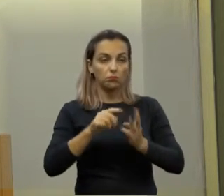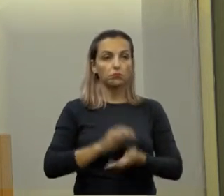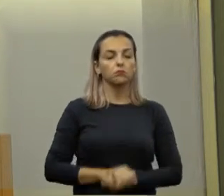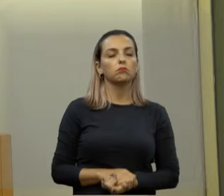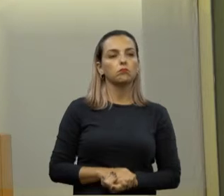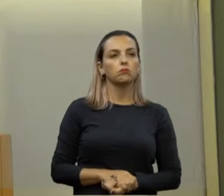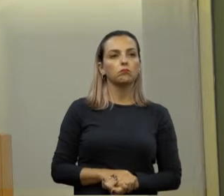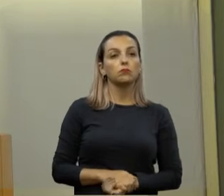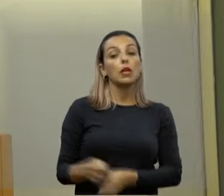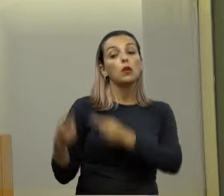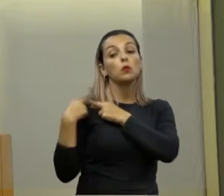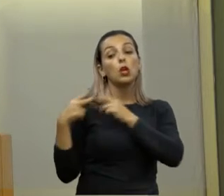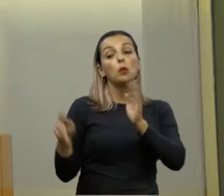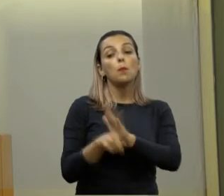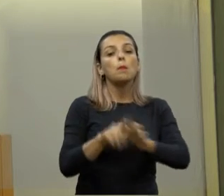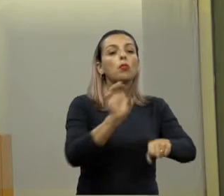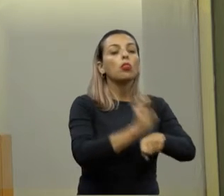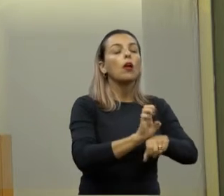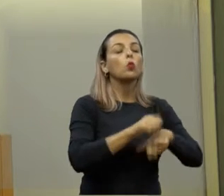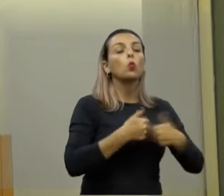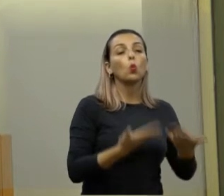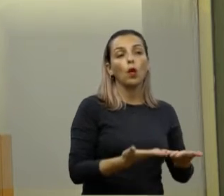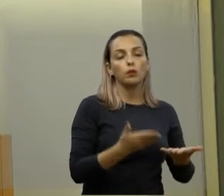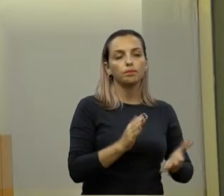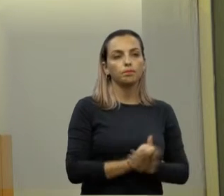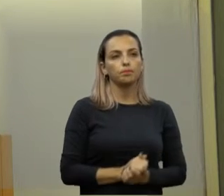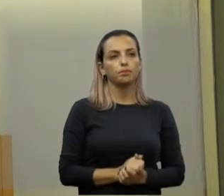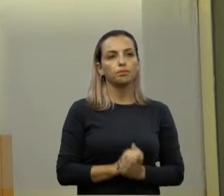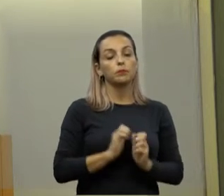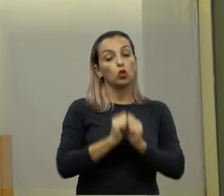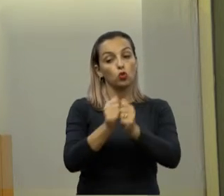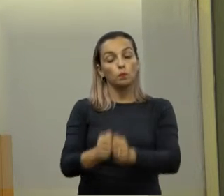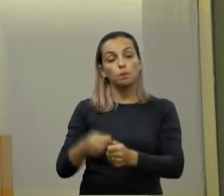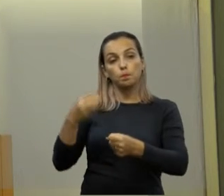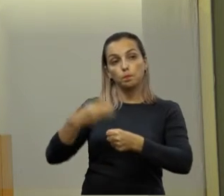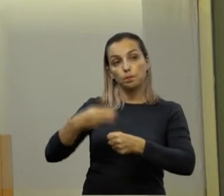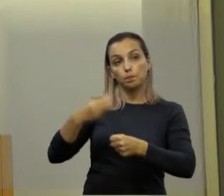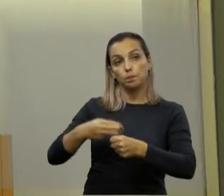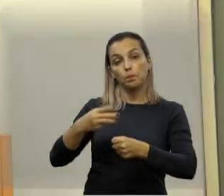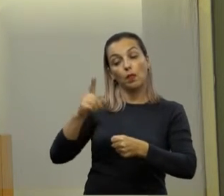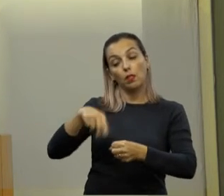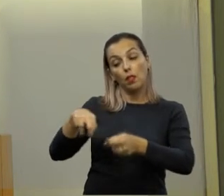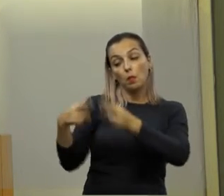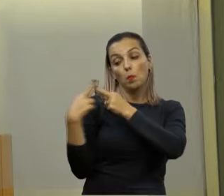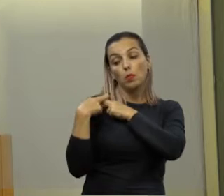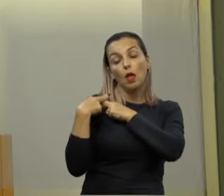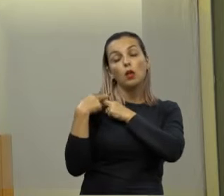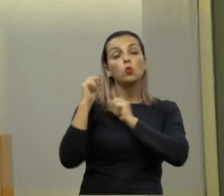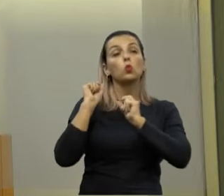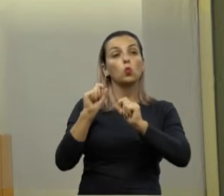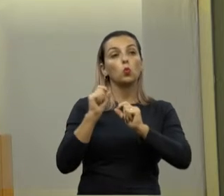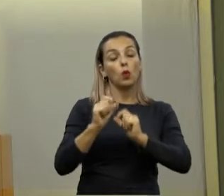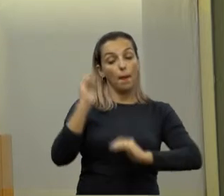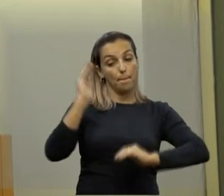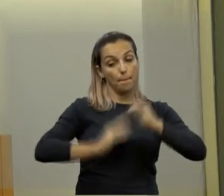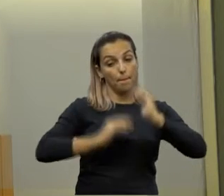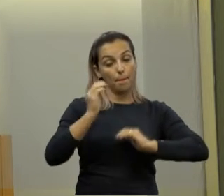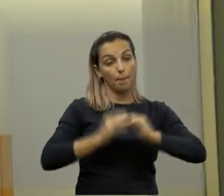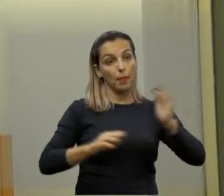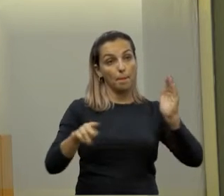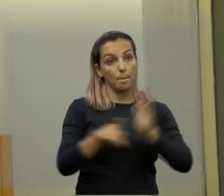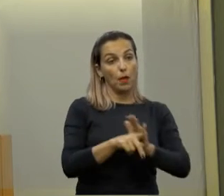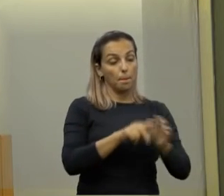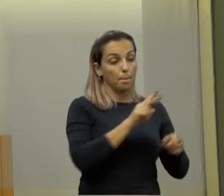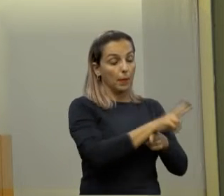nós temos o de responsabilidade do Estado então o Estado ele junto com o município é de responsabilidade a execução das ações de vigilância